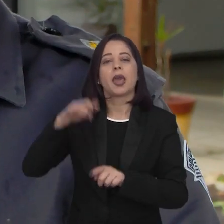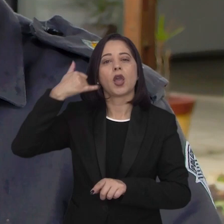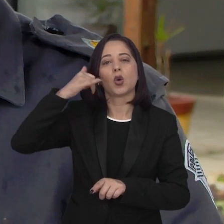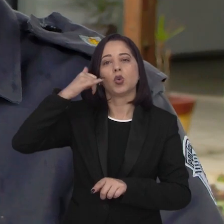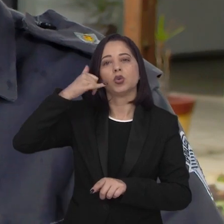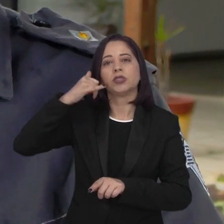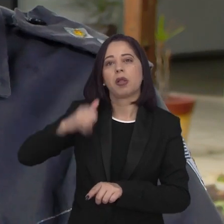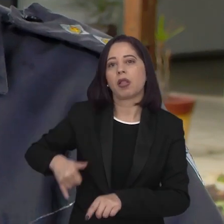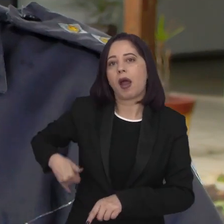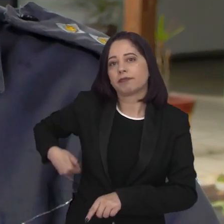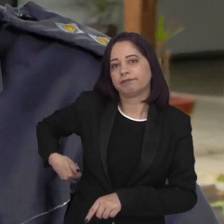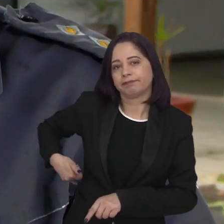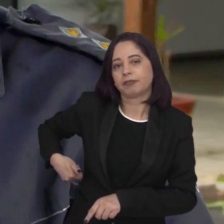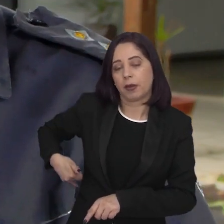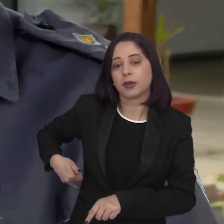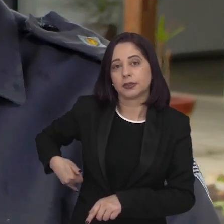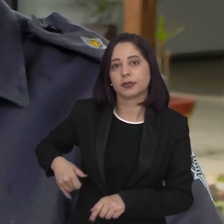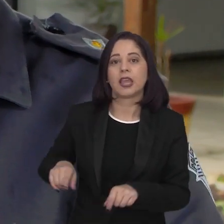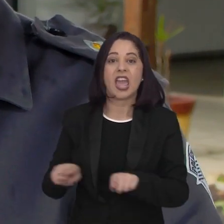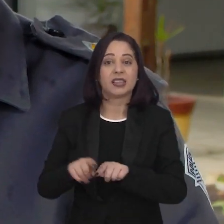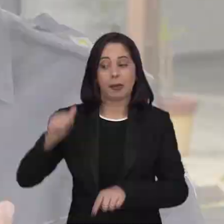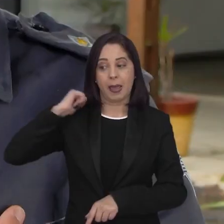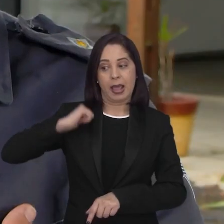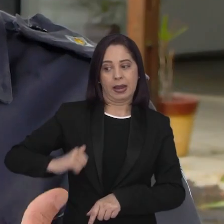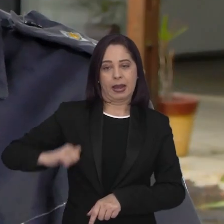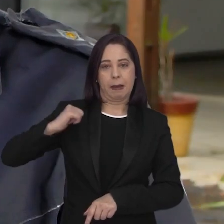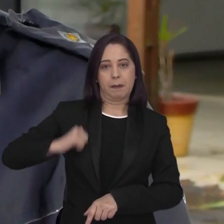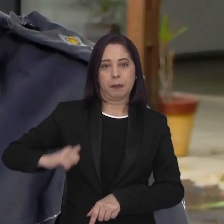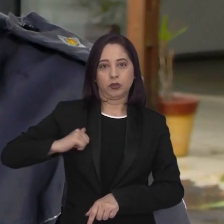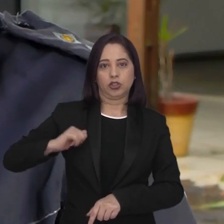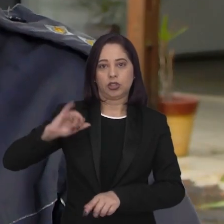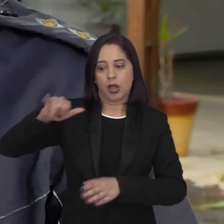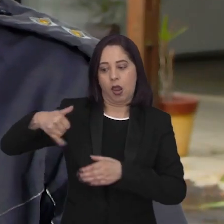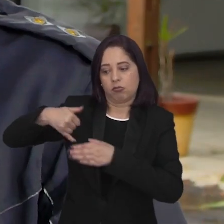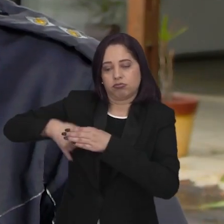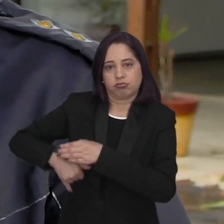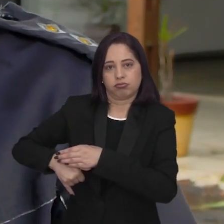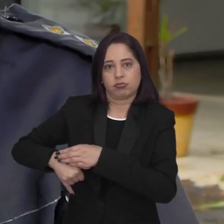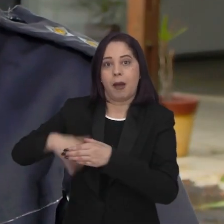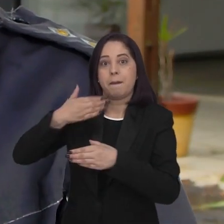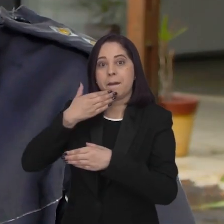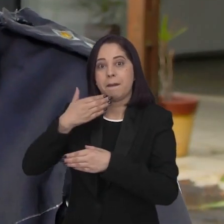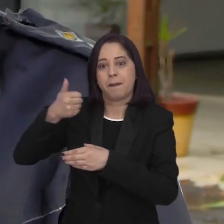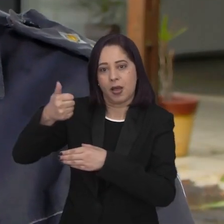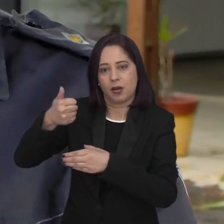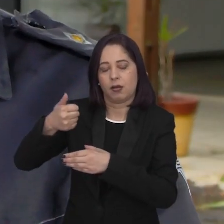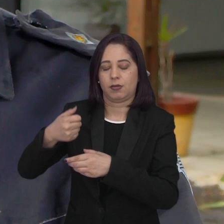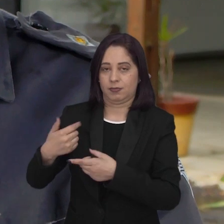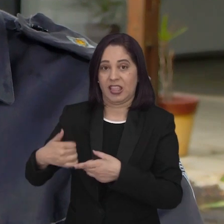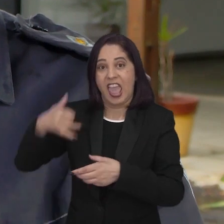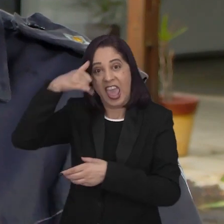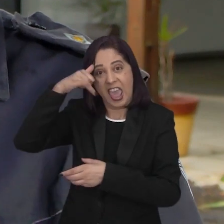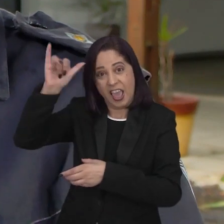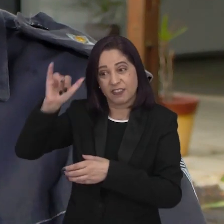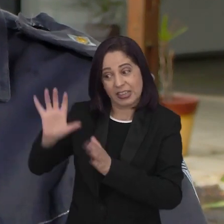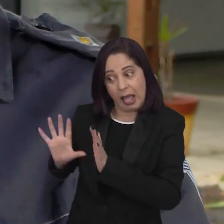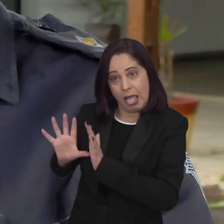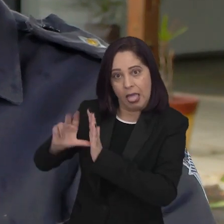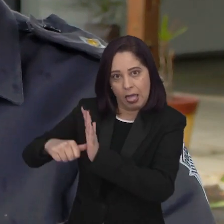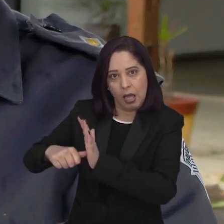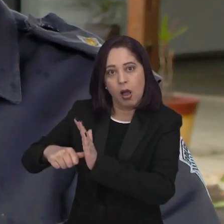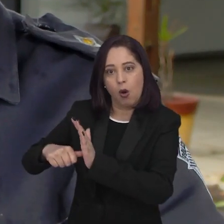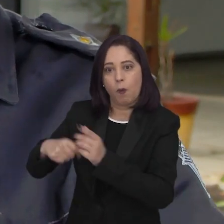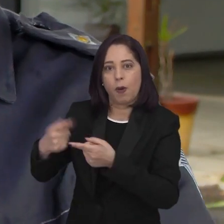ele sempre dentro de uma bolsa, de uma mochila ou no bolso da frente. Você tomar uma atitude preventiva para evitar que você se torne